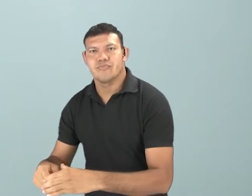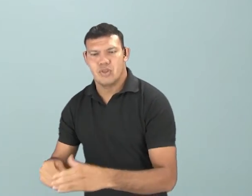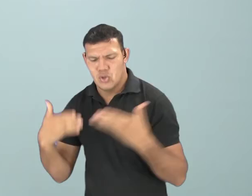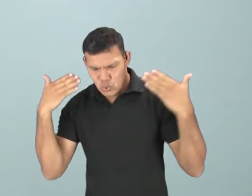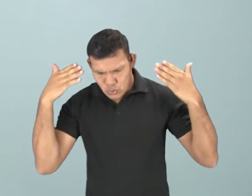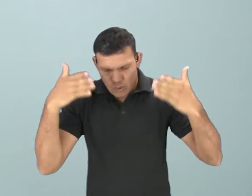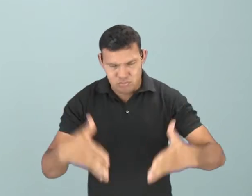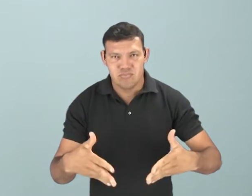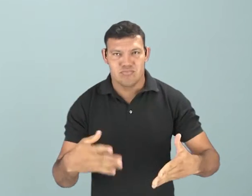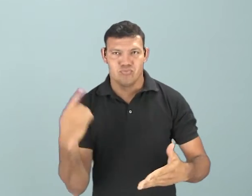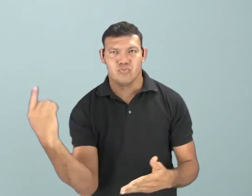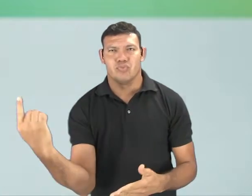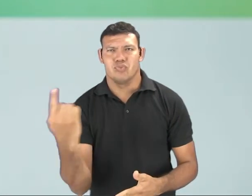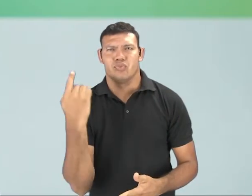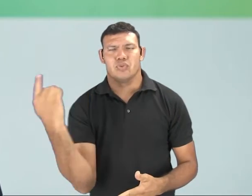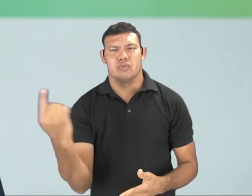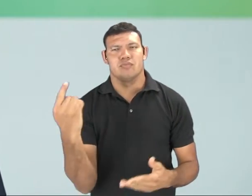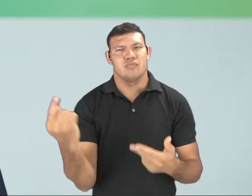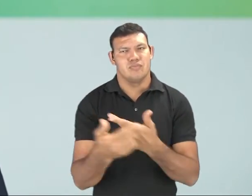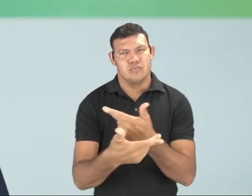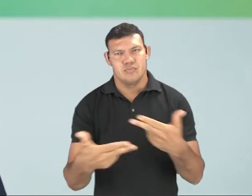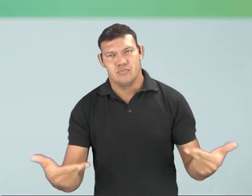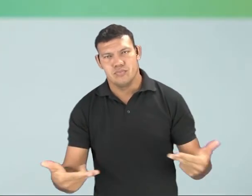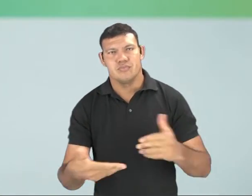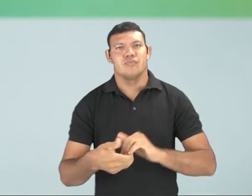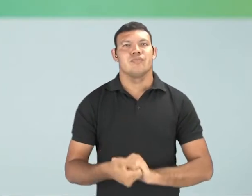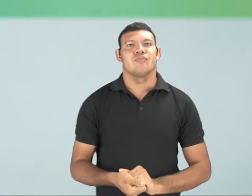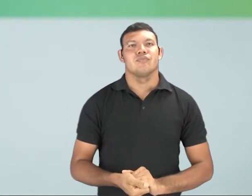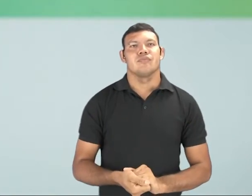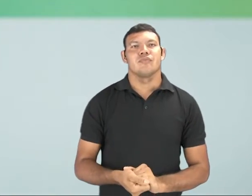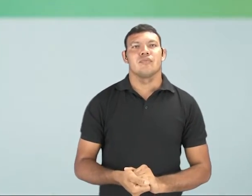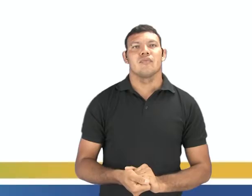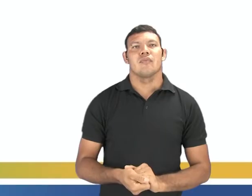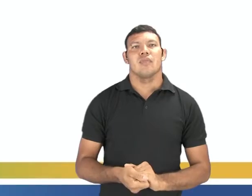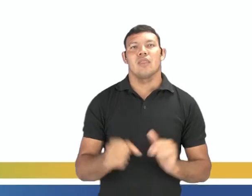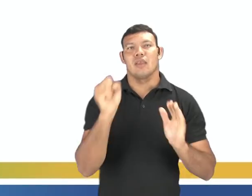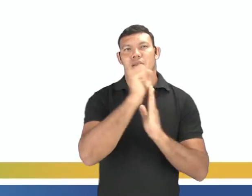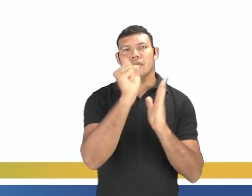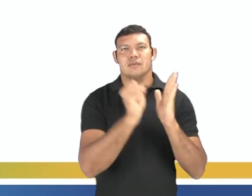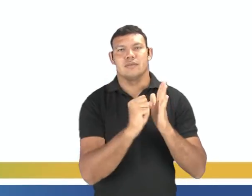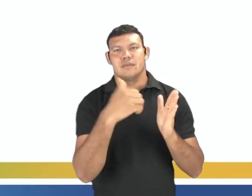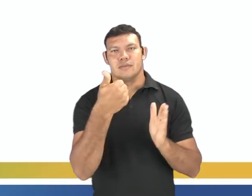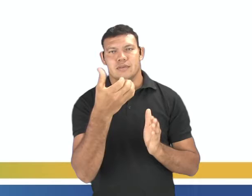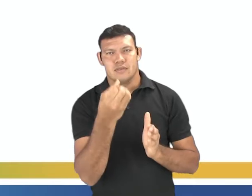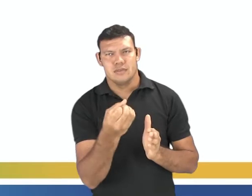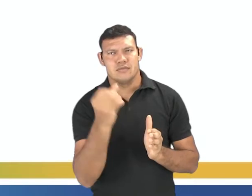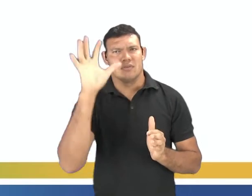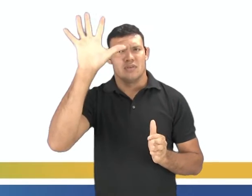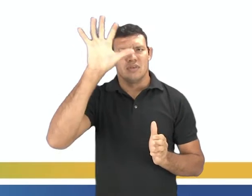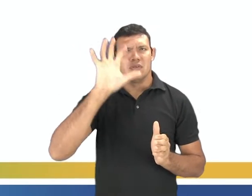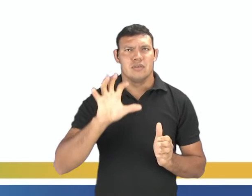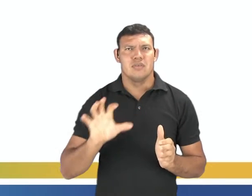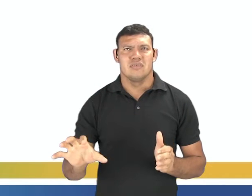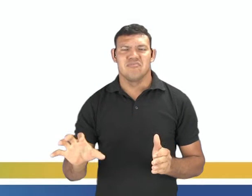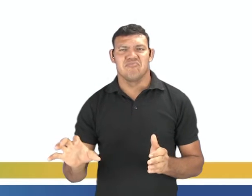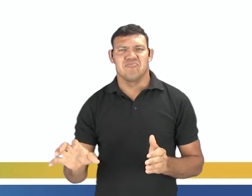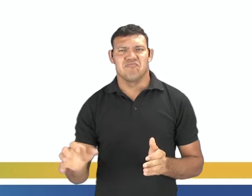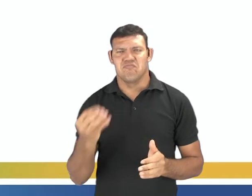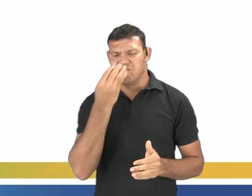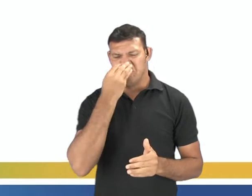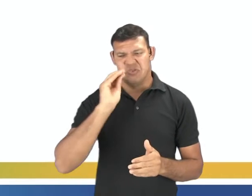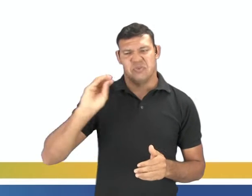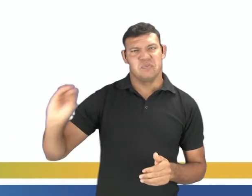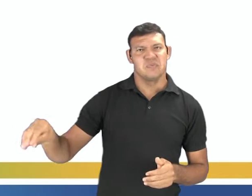em um único produto. Ao longo do século XVI, a região permaneceu praticamente ignorada pelos